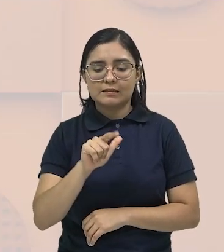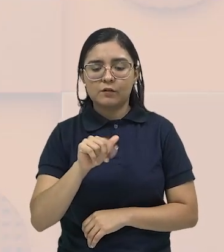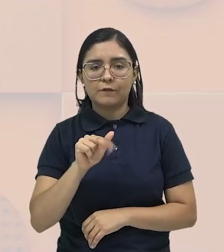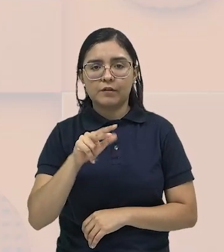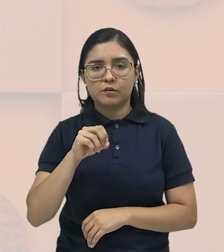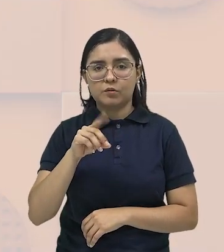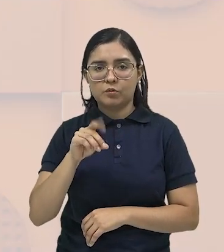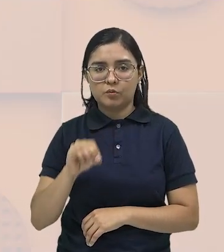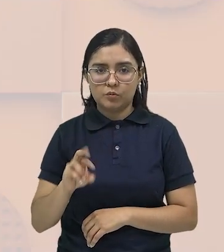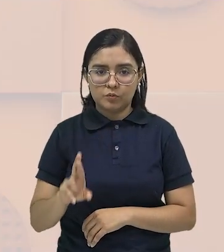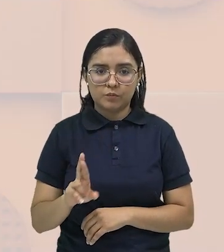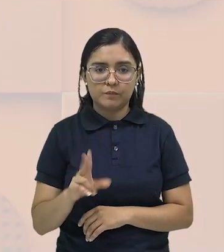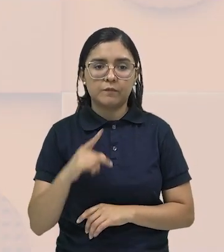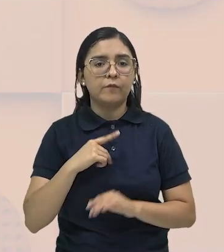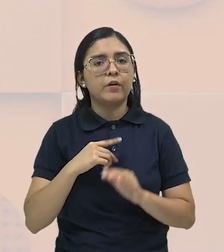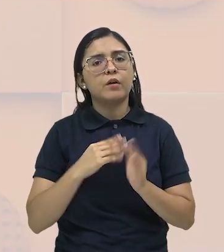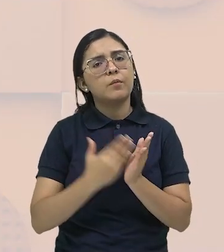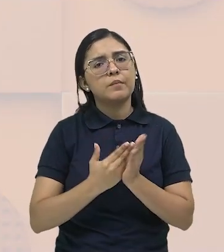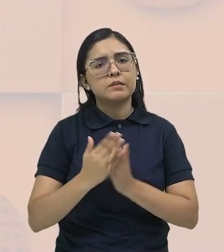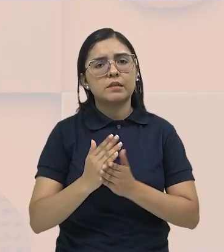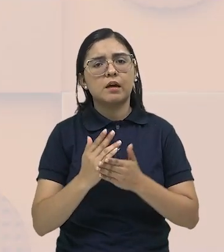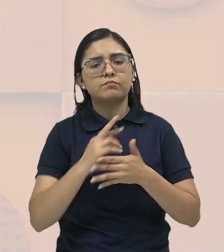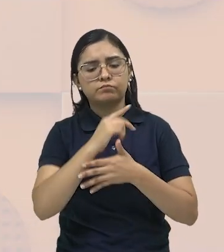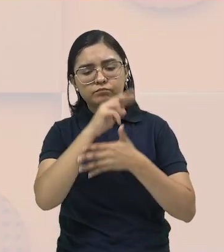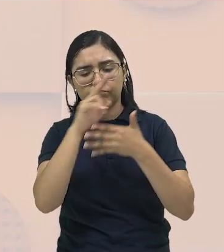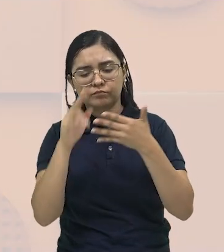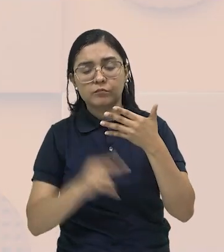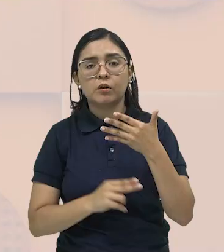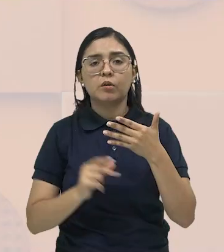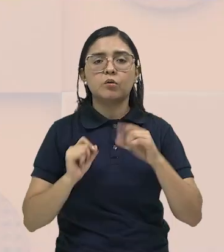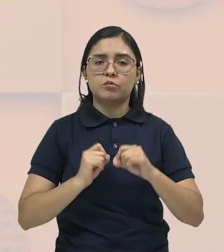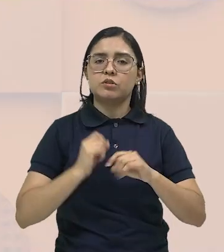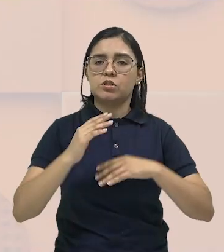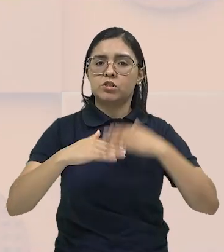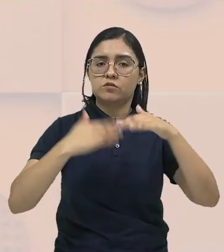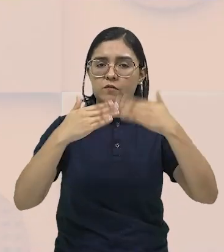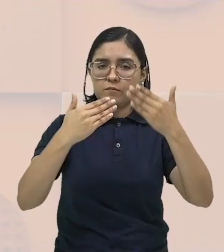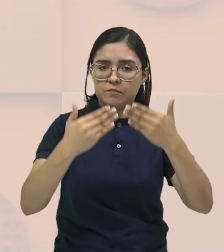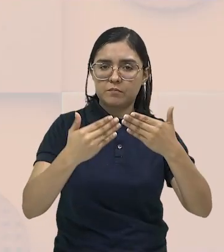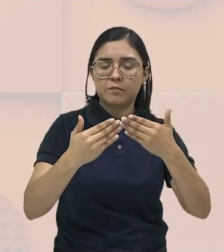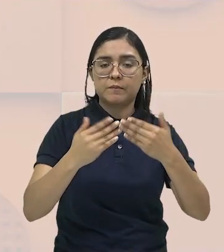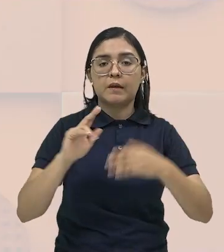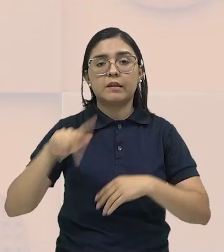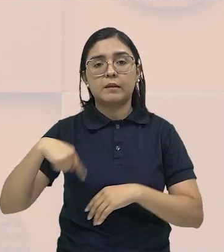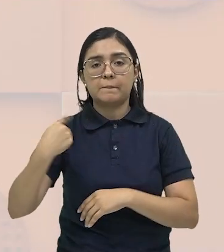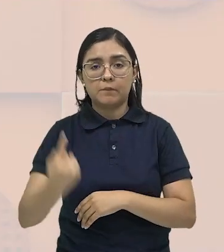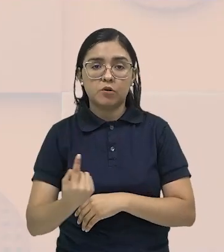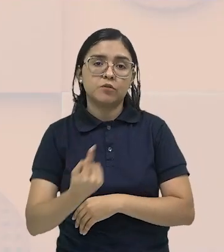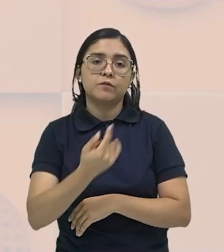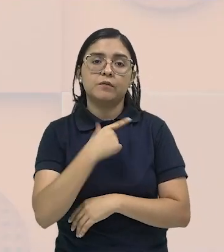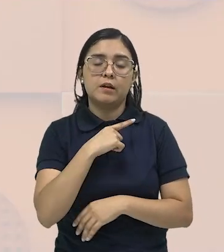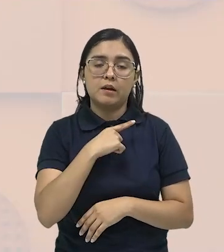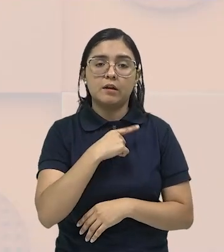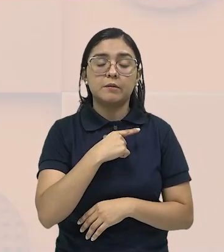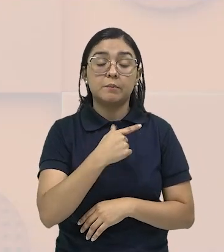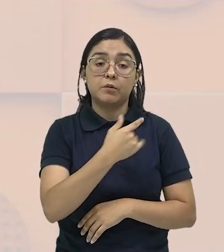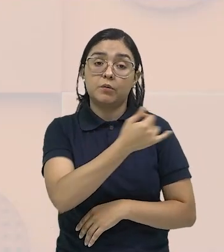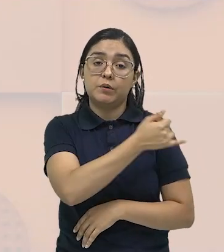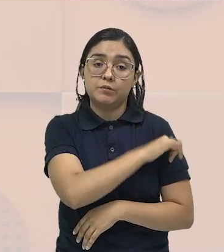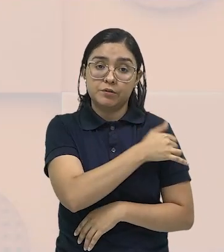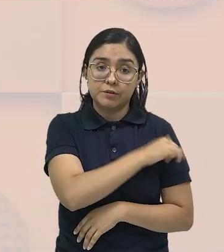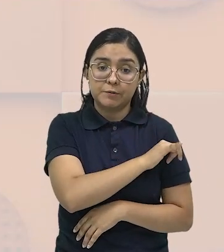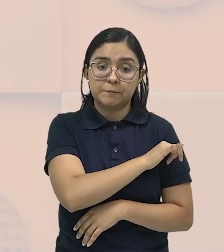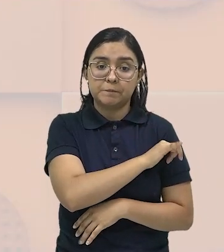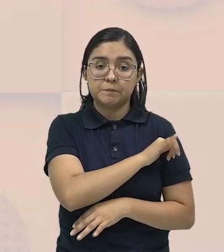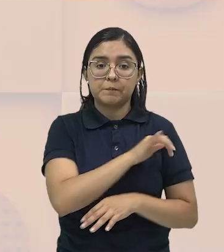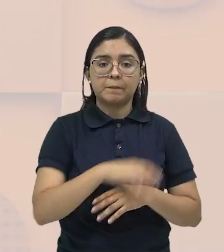aí vai começar alguns desenvolvimentos, né, e posteriormente vai para o Rio de Janeiro. E aí eu queria chamar a atenção para vocês, daqui a